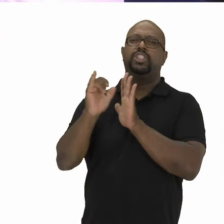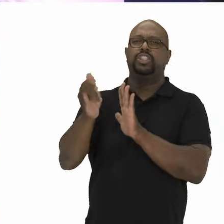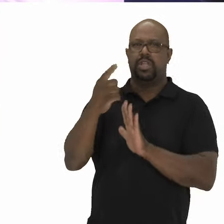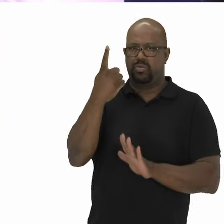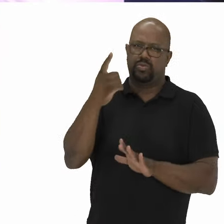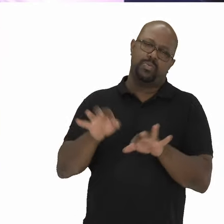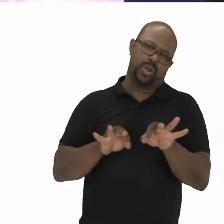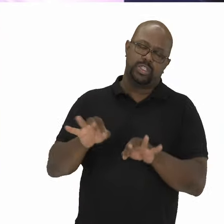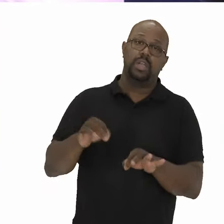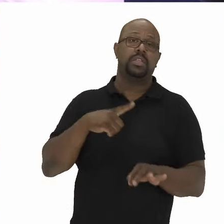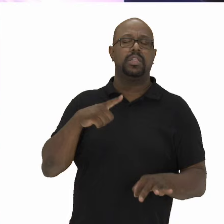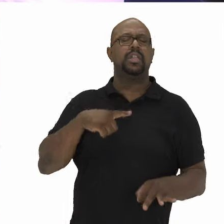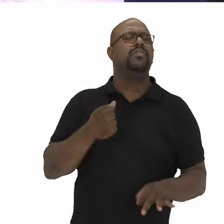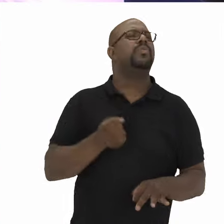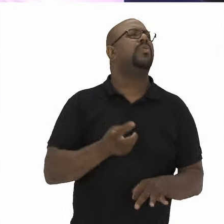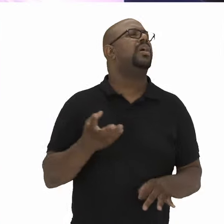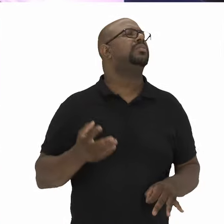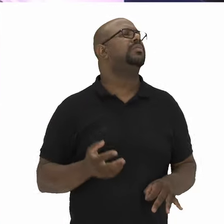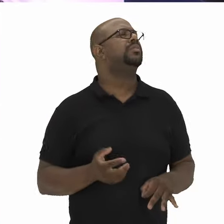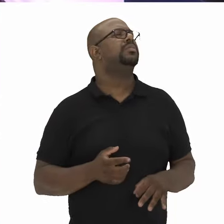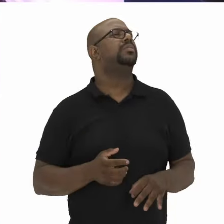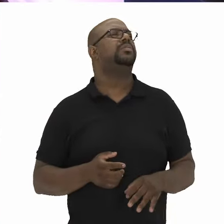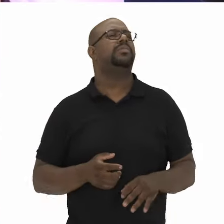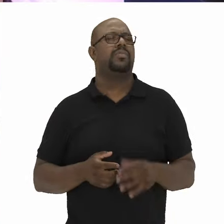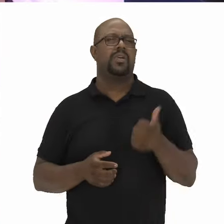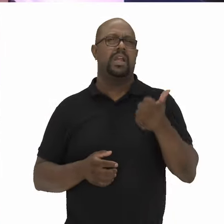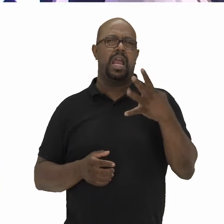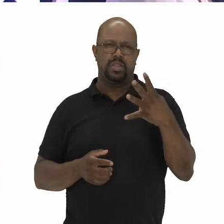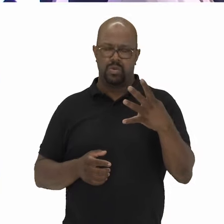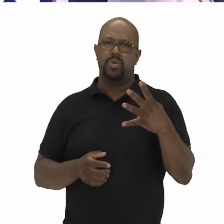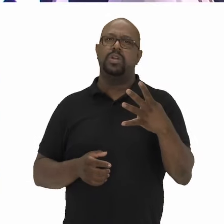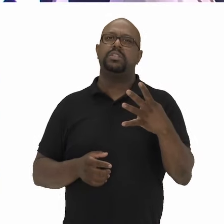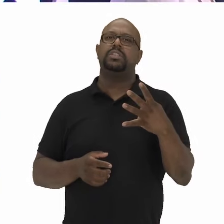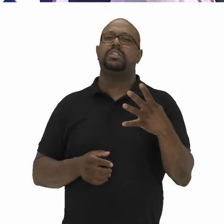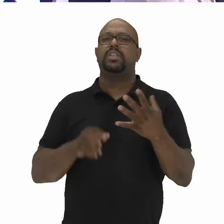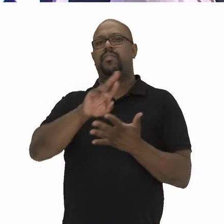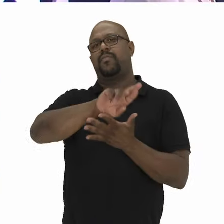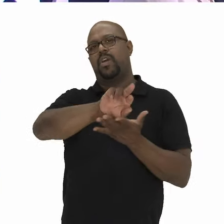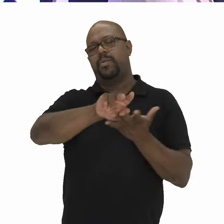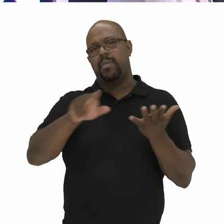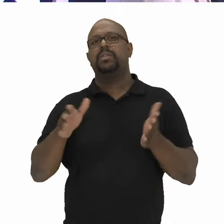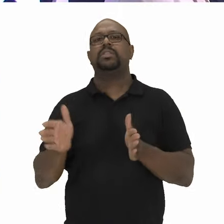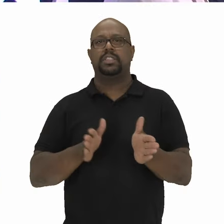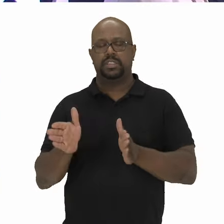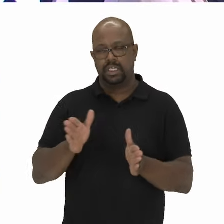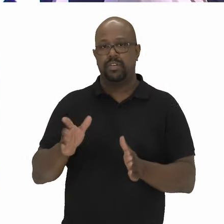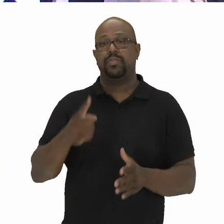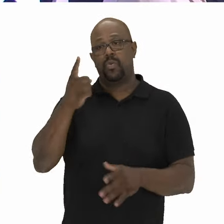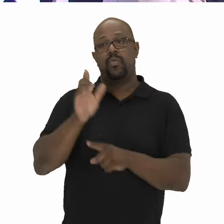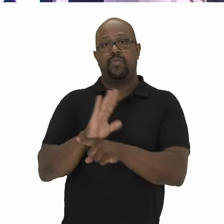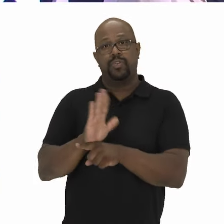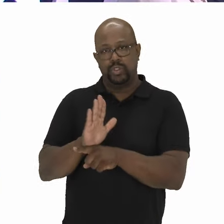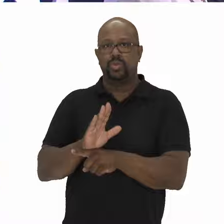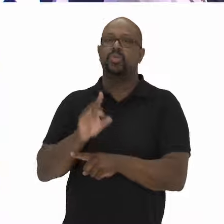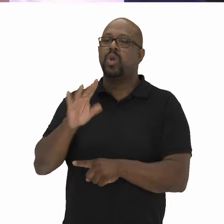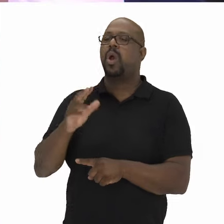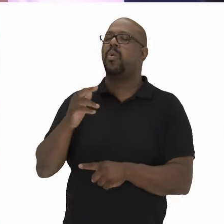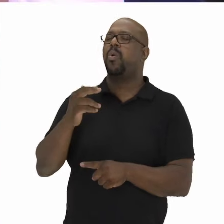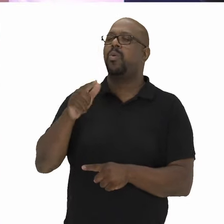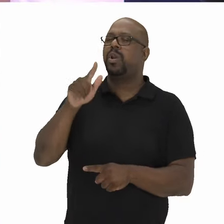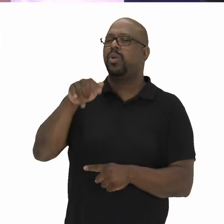nosso de um dos nossos projetos né que teve de quantos formatos acessíveis foram 14 né 14 formatos acessíveis inclusive um